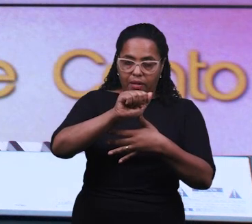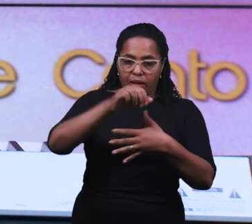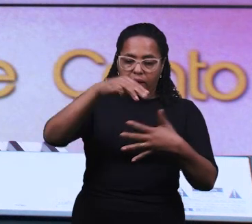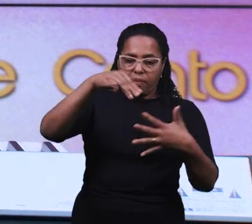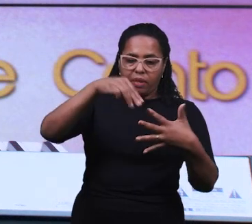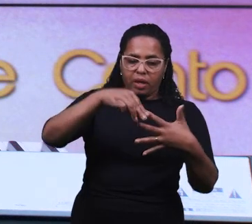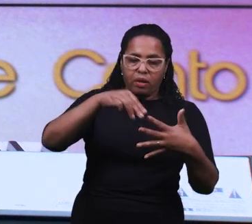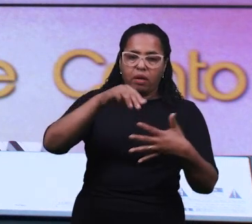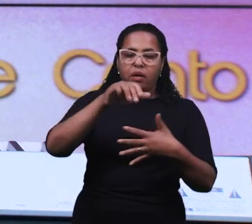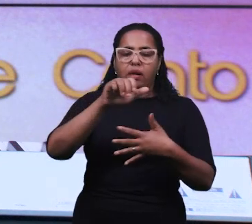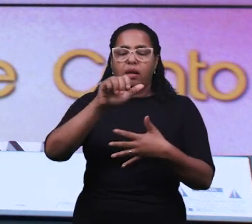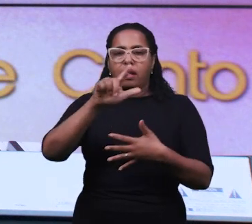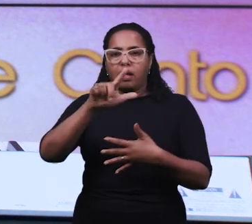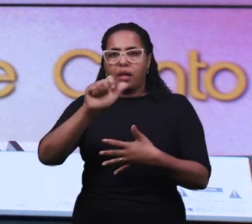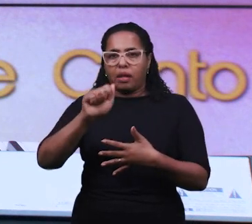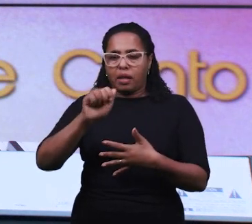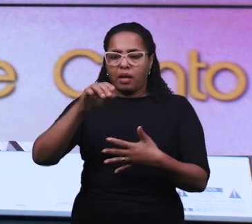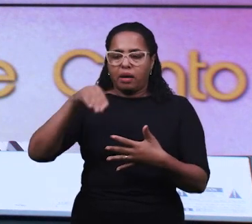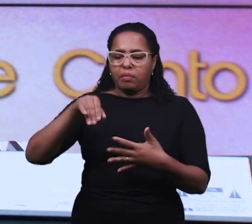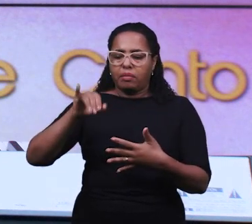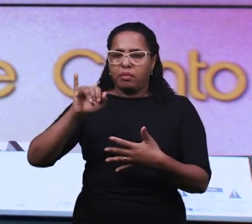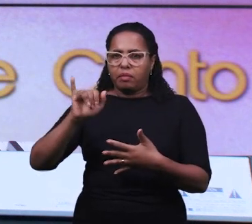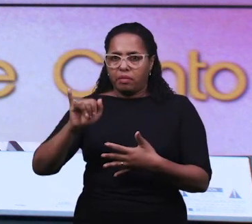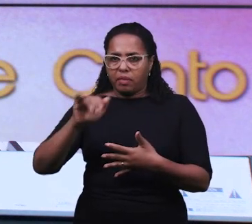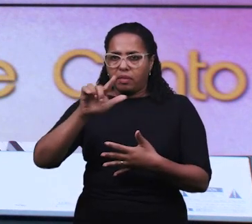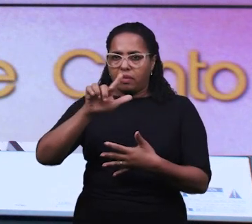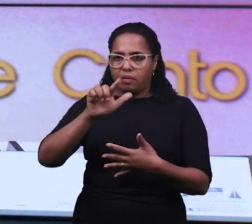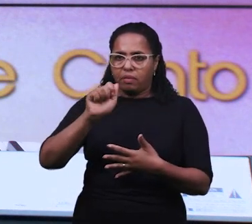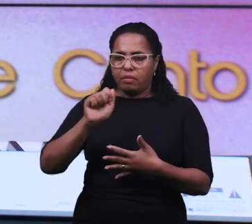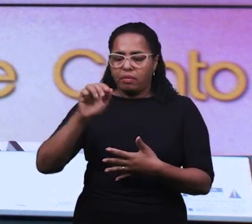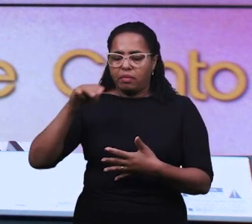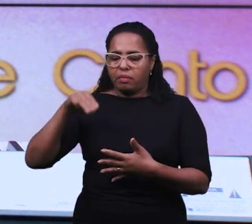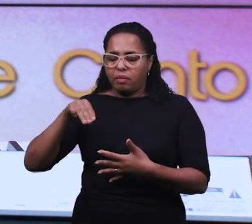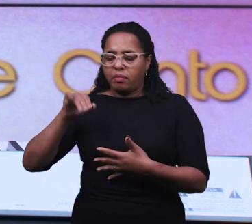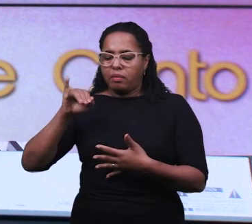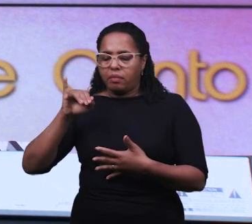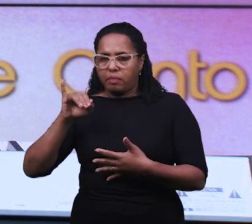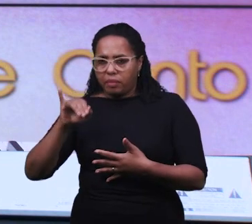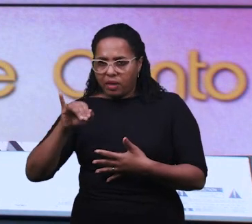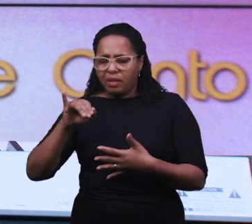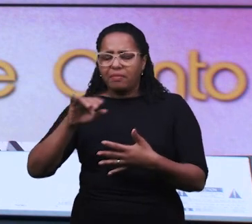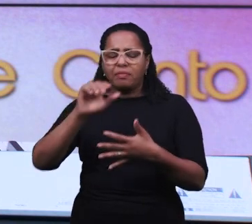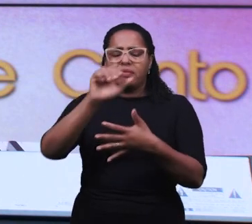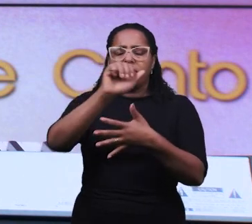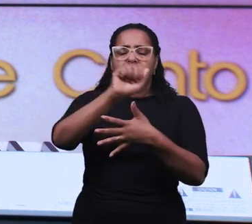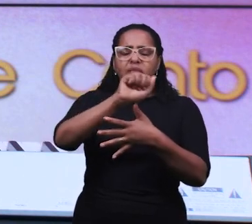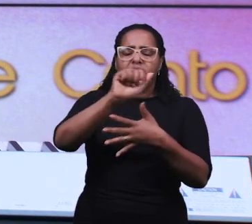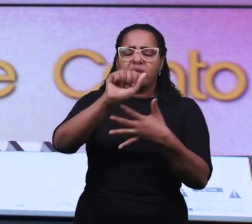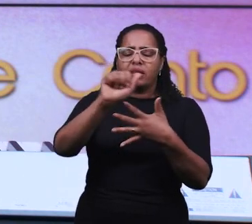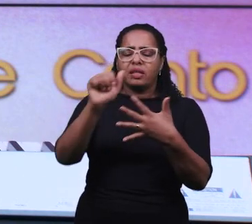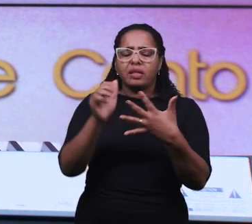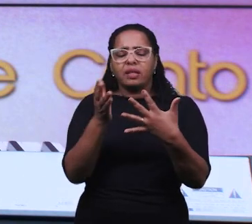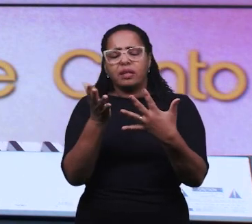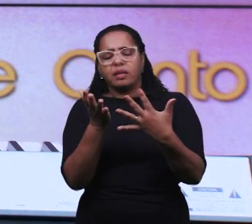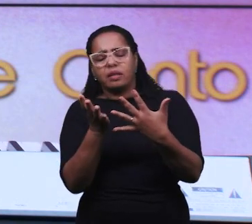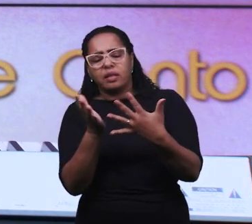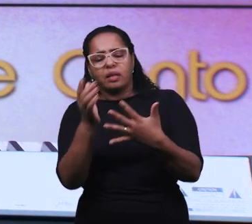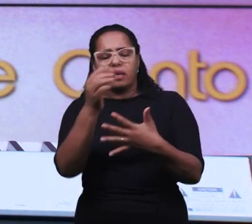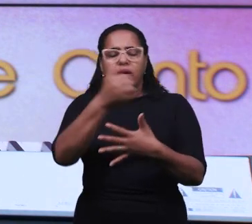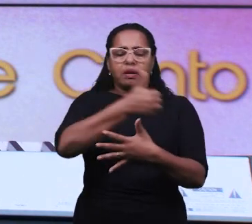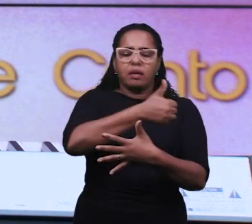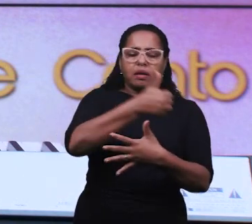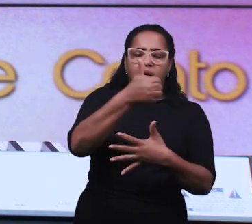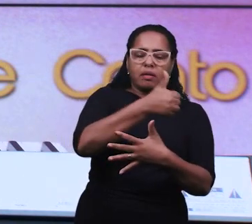Lá, Mi, Lá, Mi, Lá, Mi, Lá, Mi. 5 notinhas entre